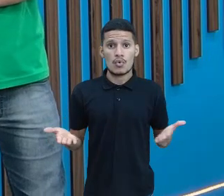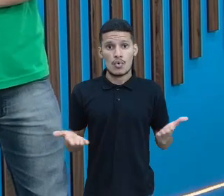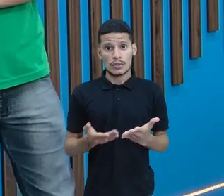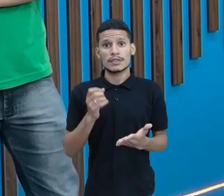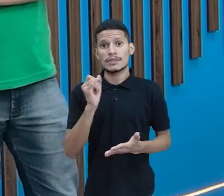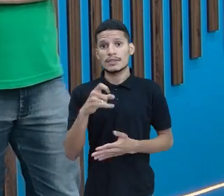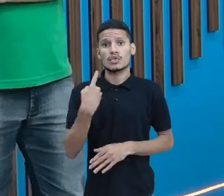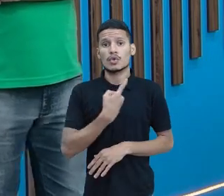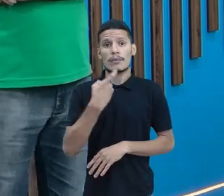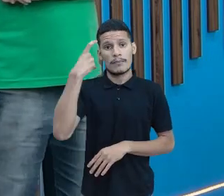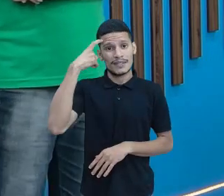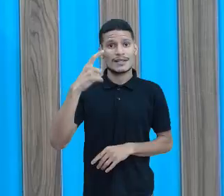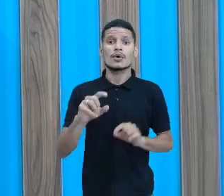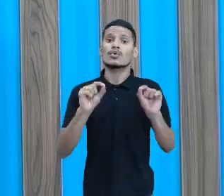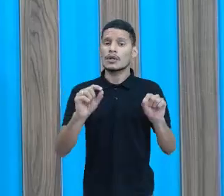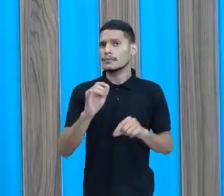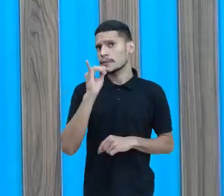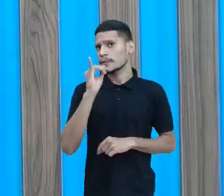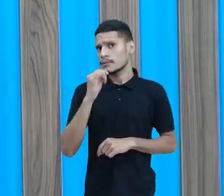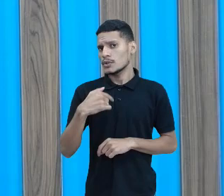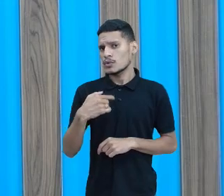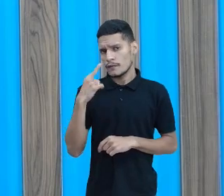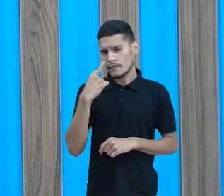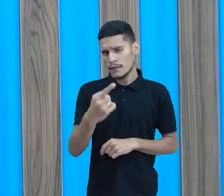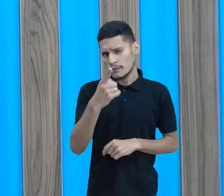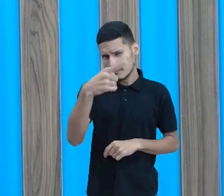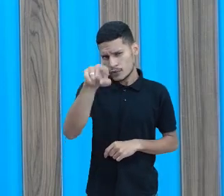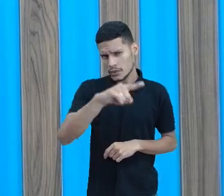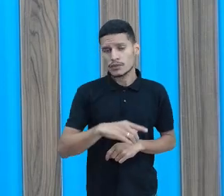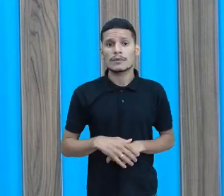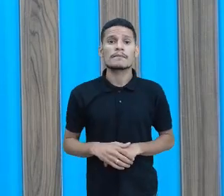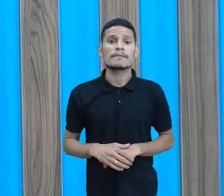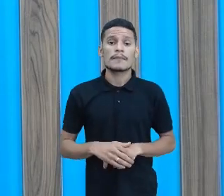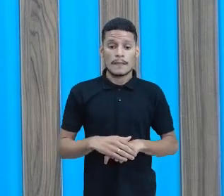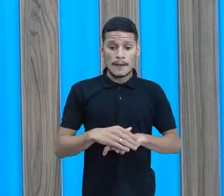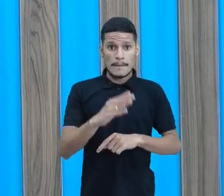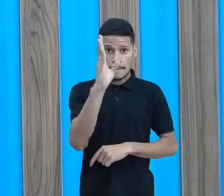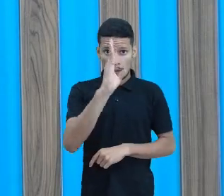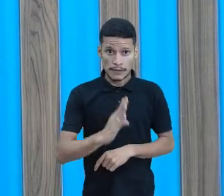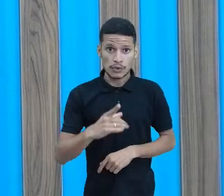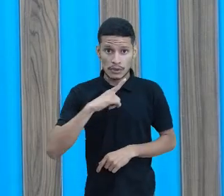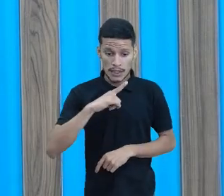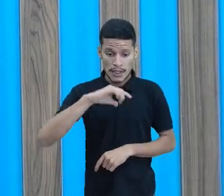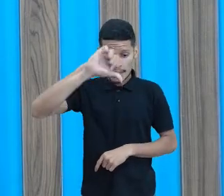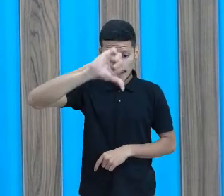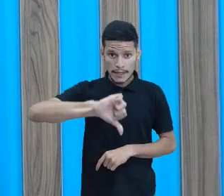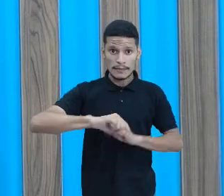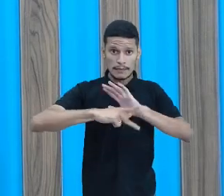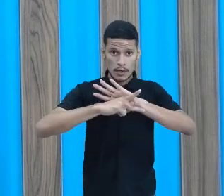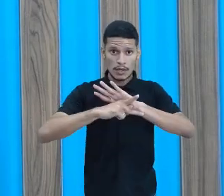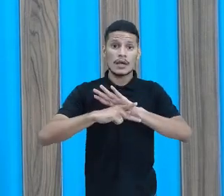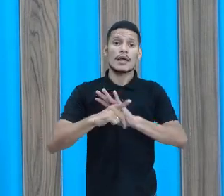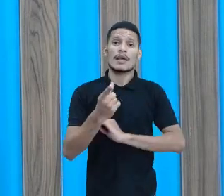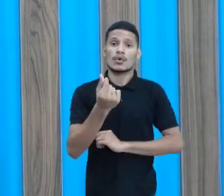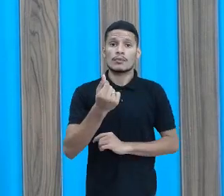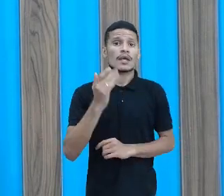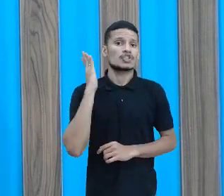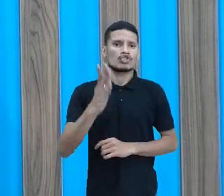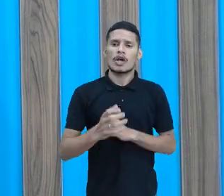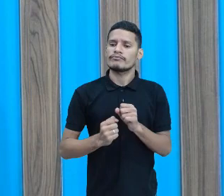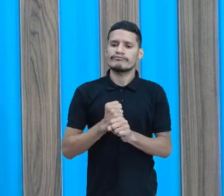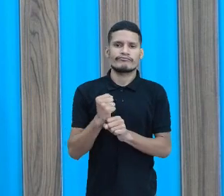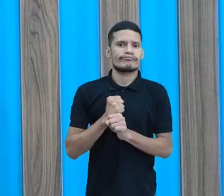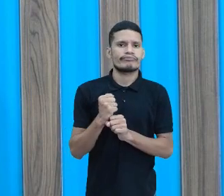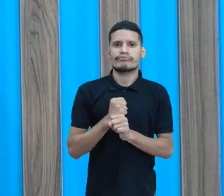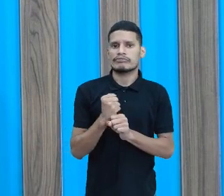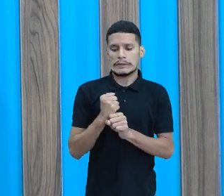gente for pensar, né, eu vou cortar para aqui para dizer o seguinte: o Brasil está vivendo uma crise econômica já de muitos anos. Essa